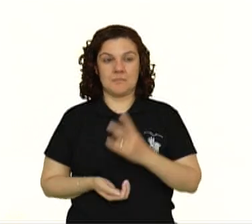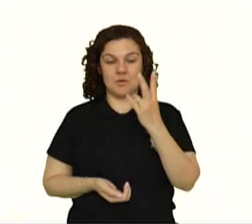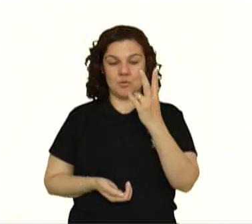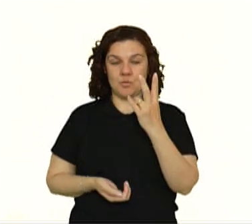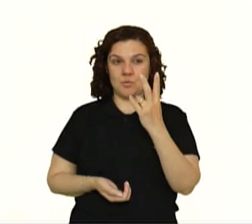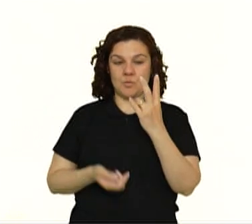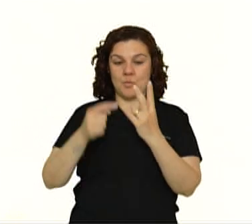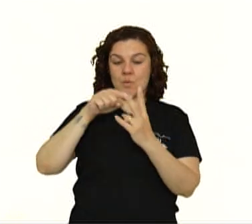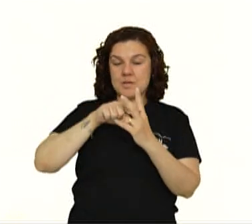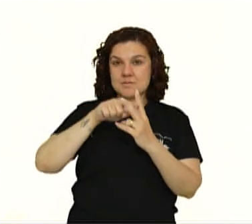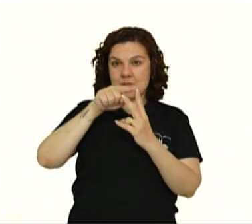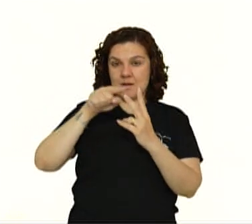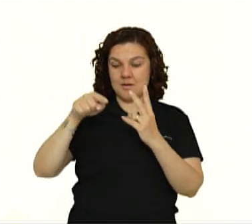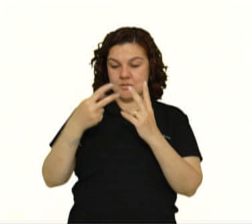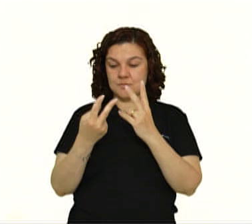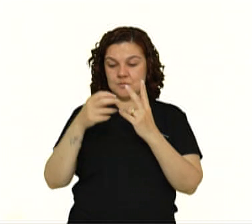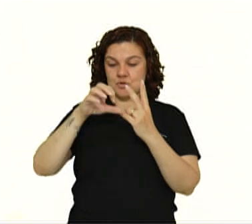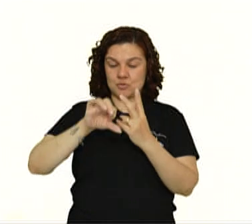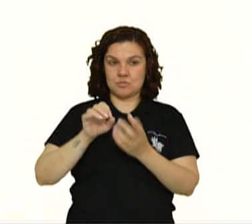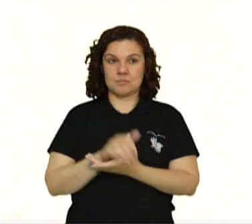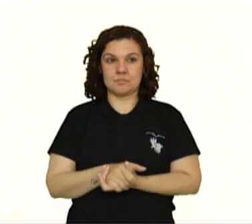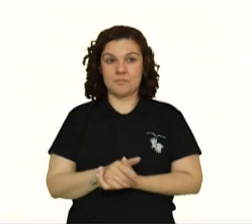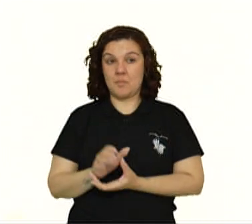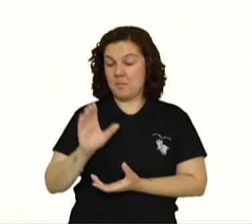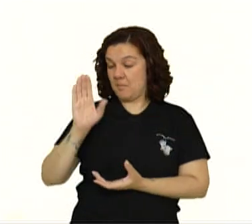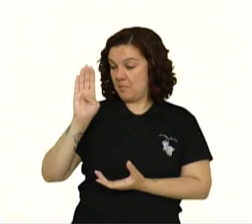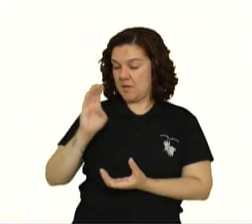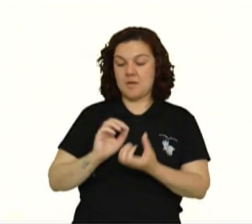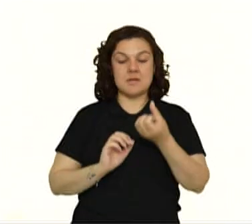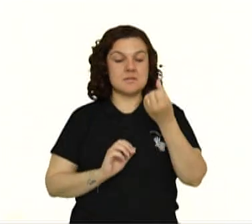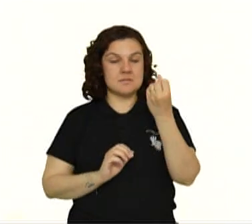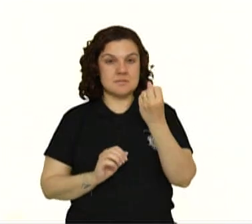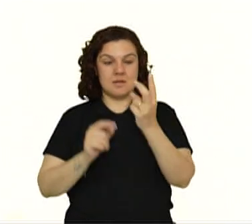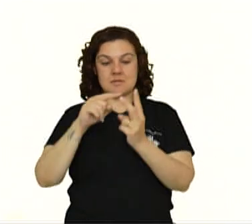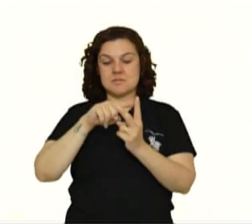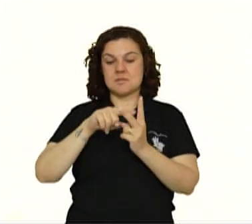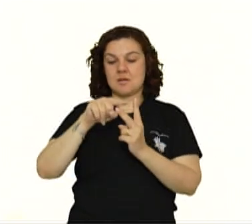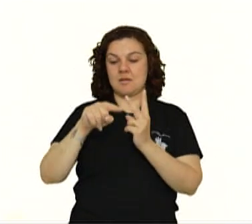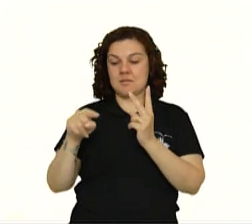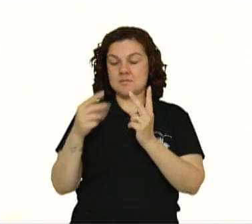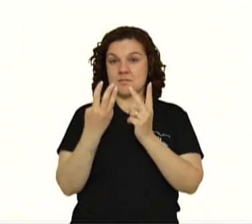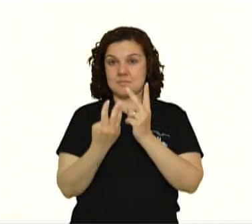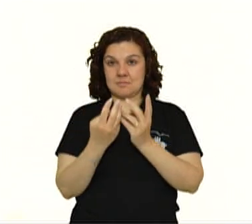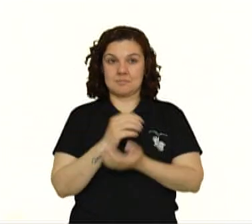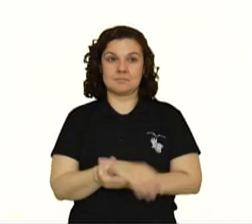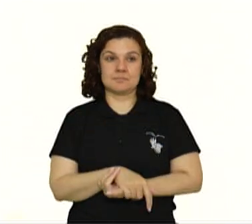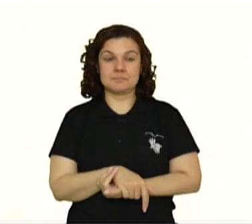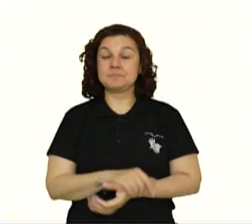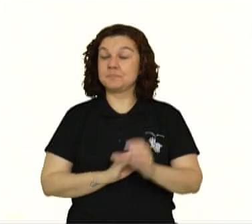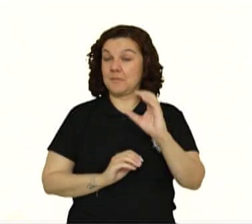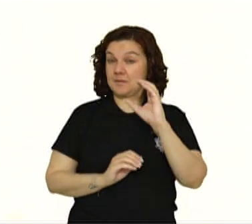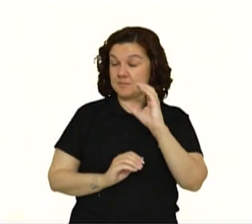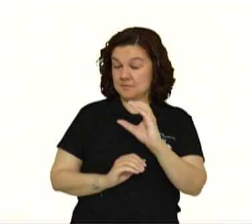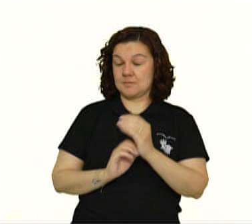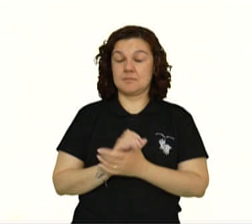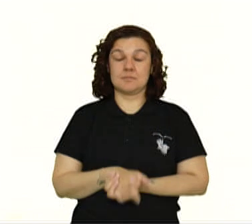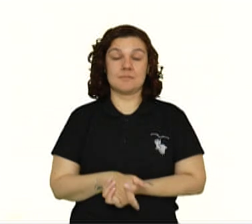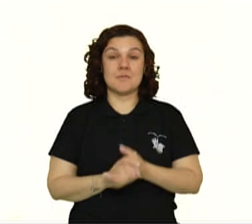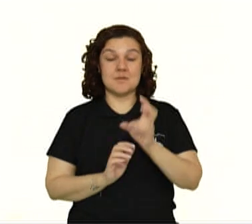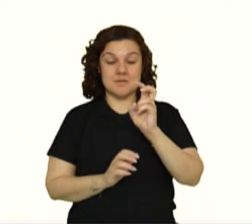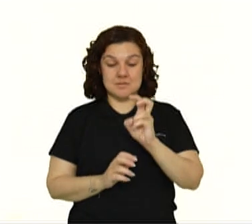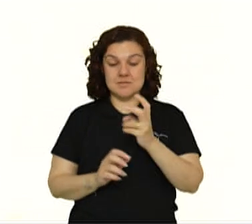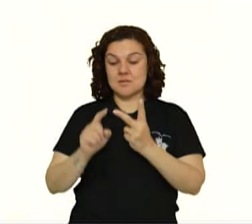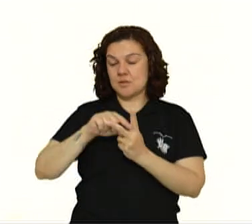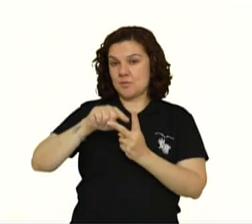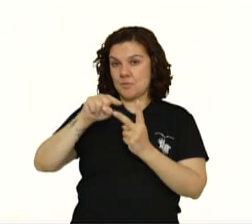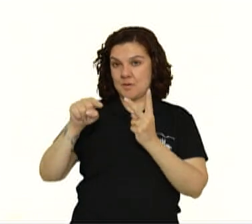2 vezes raiz de 29 centímetros, B, 6 vezes raiz de 3 centímetros, C, 5